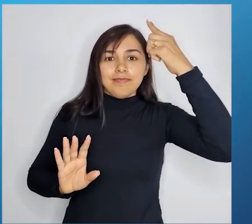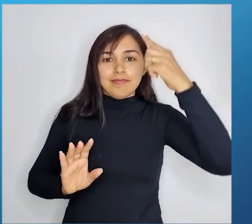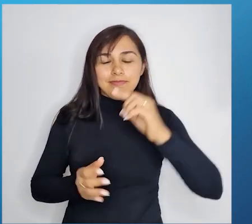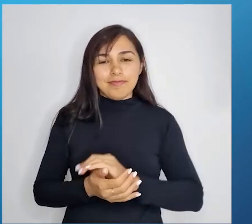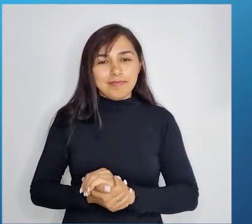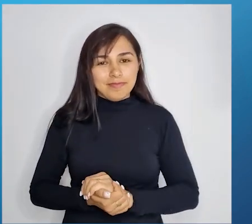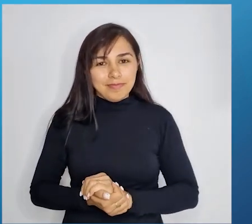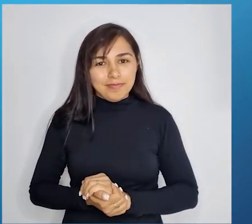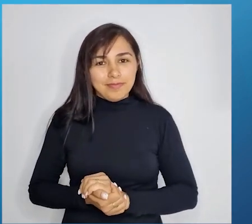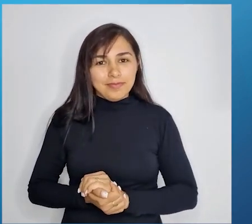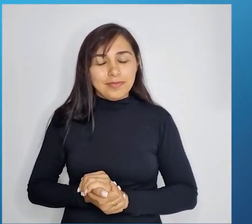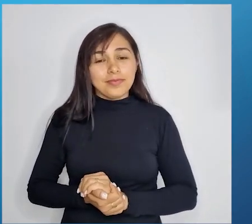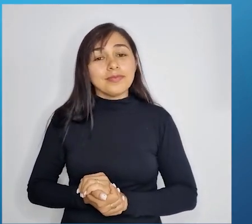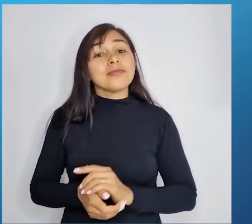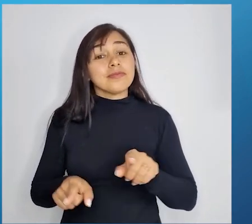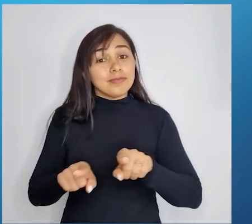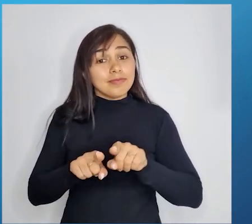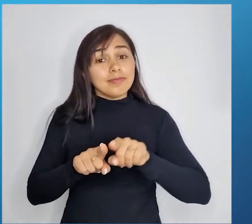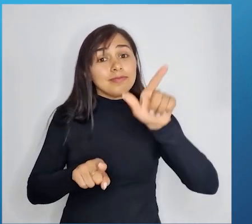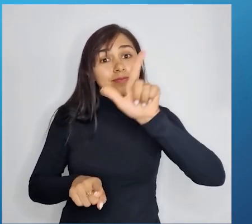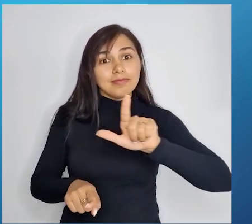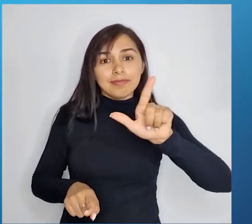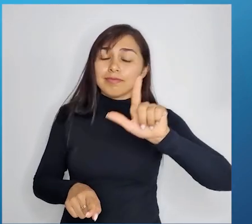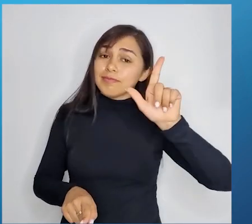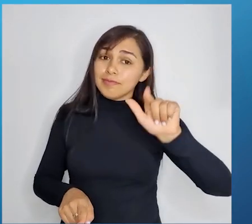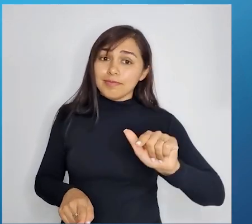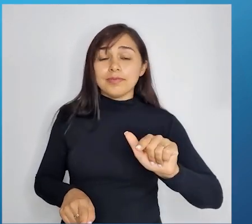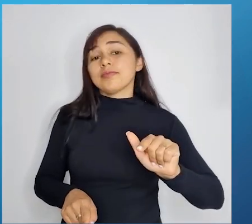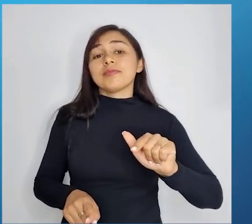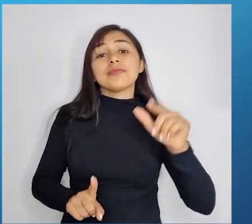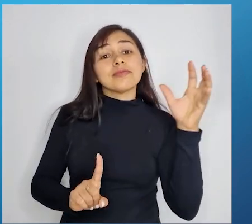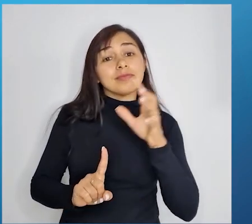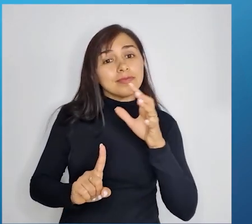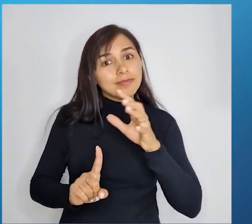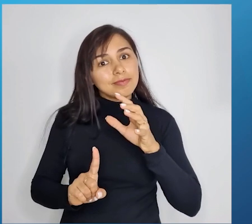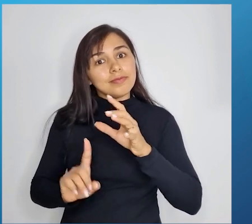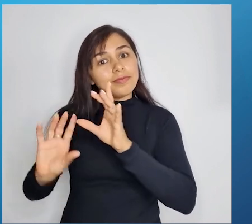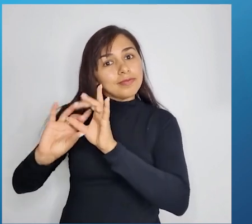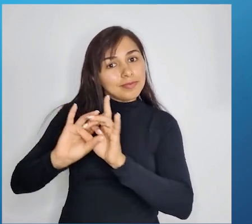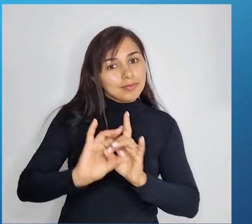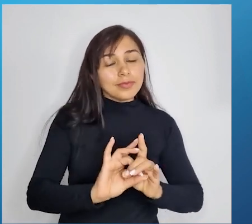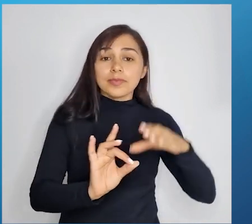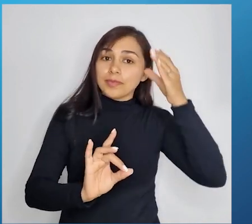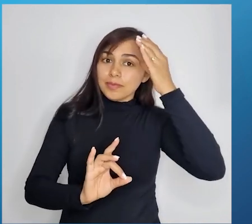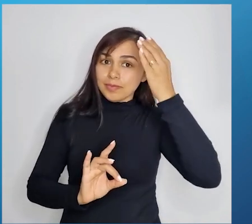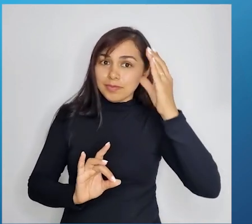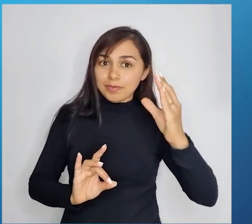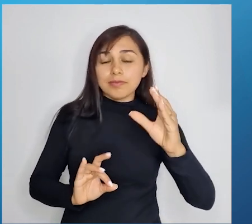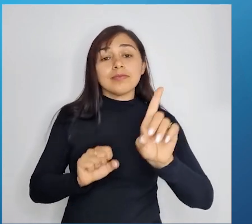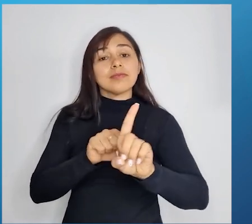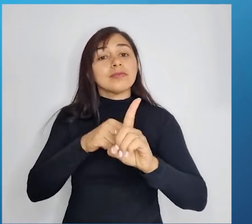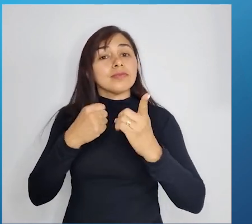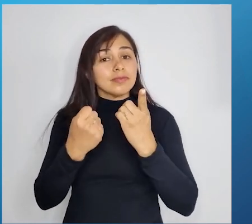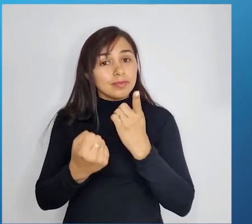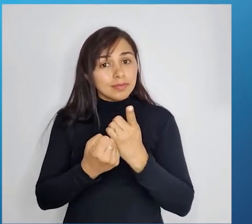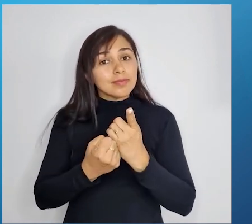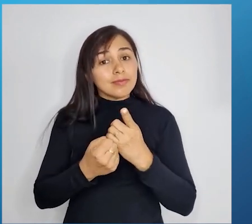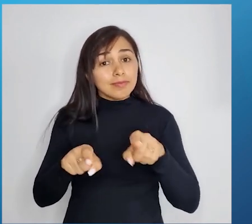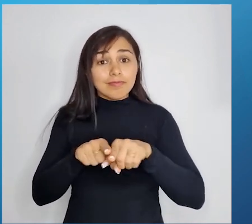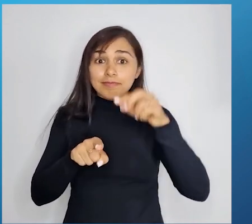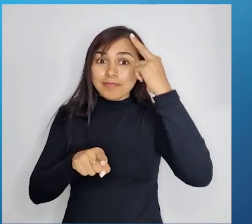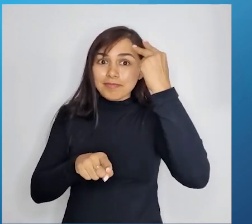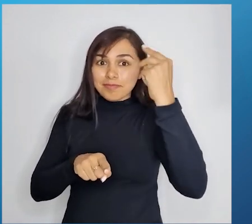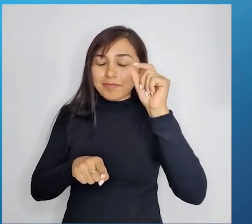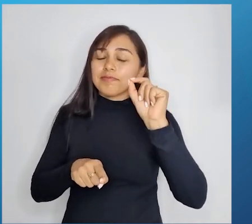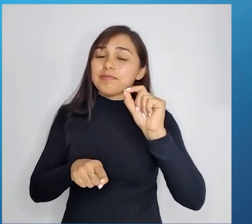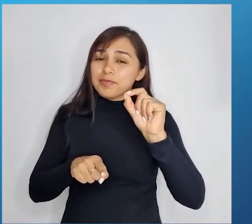Além disso, a literatura é profundamente influenciada pelo contexto cultural, social e histórico em